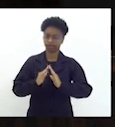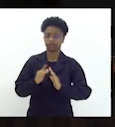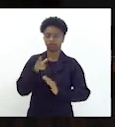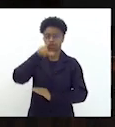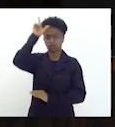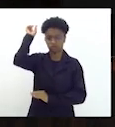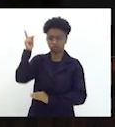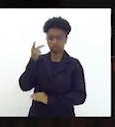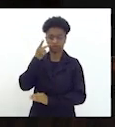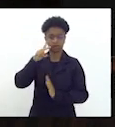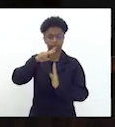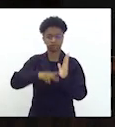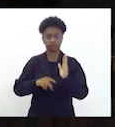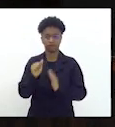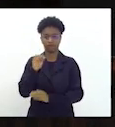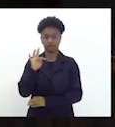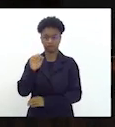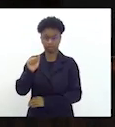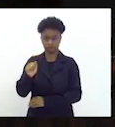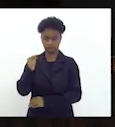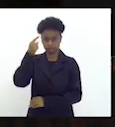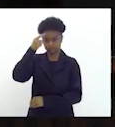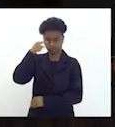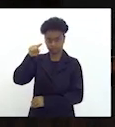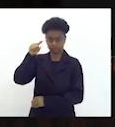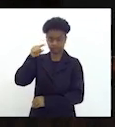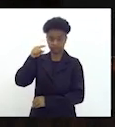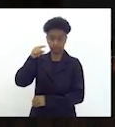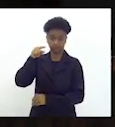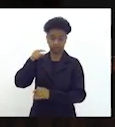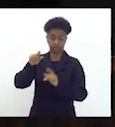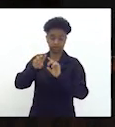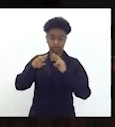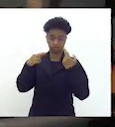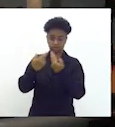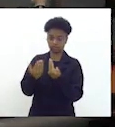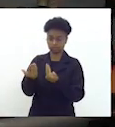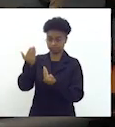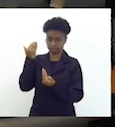Paulo para fazer a leitura da ata da sessão anterior